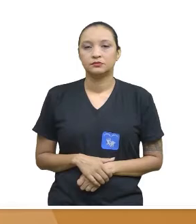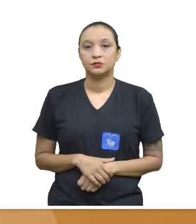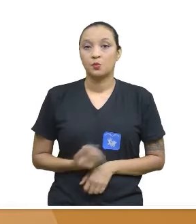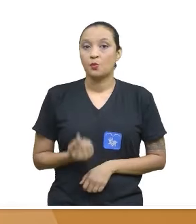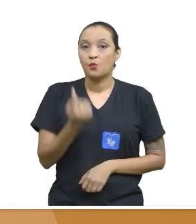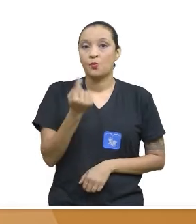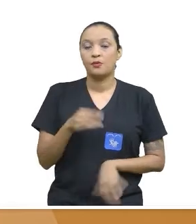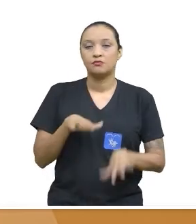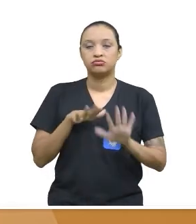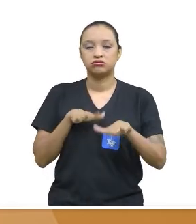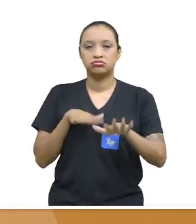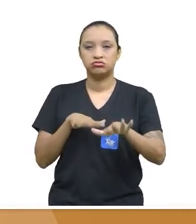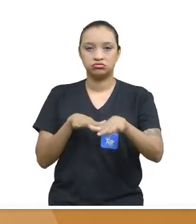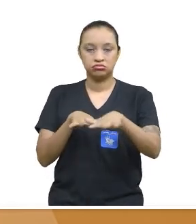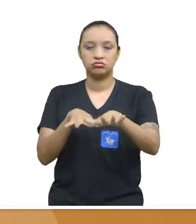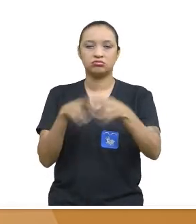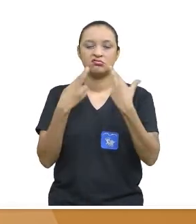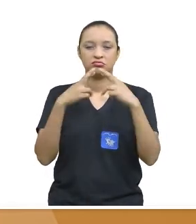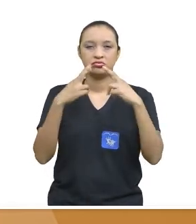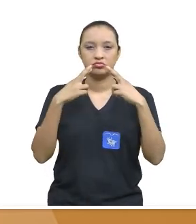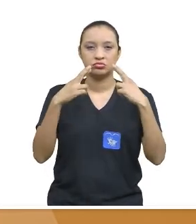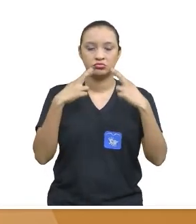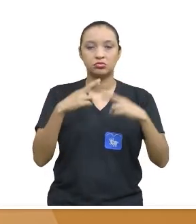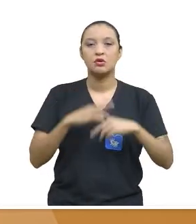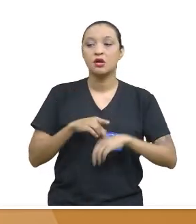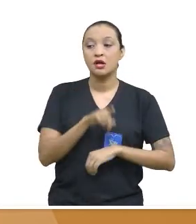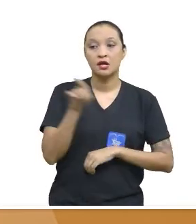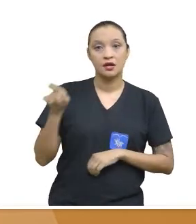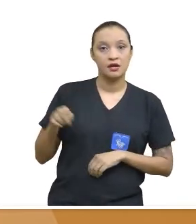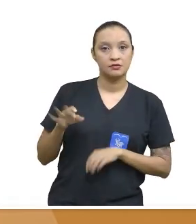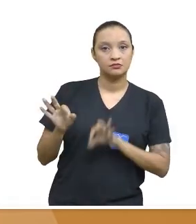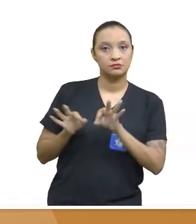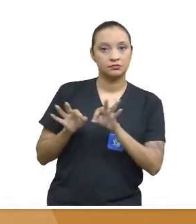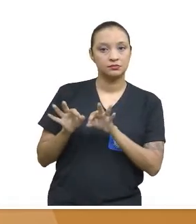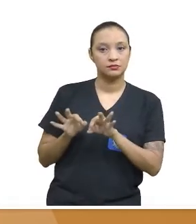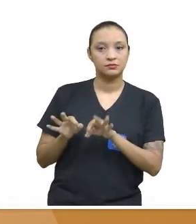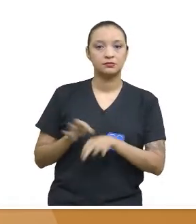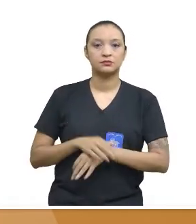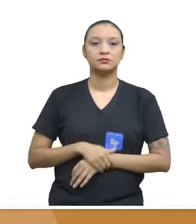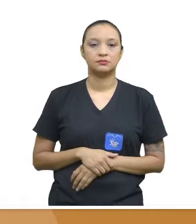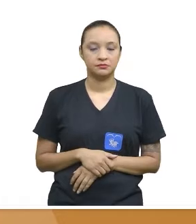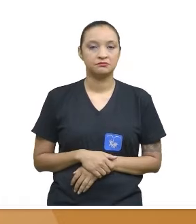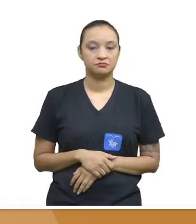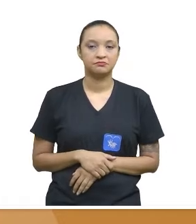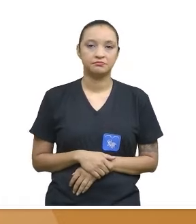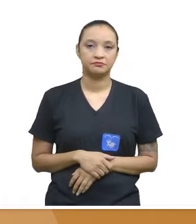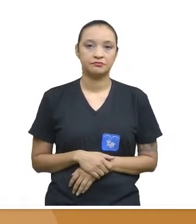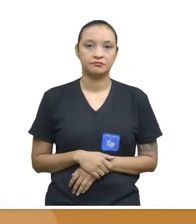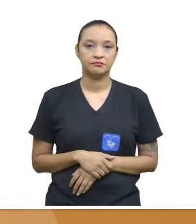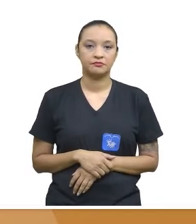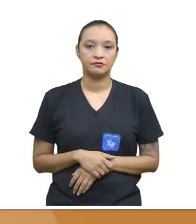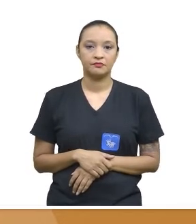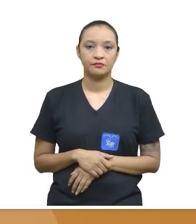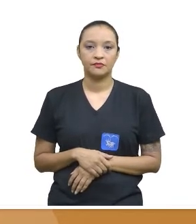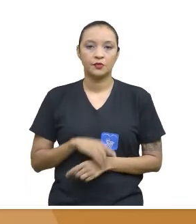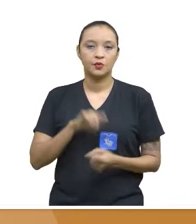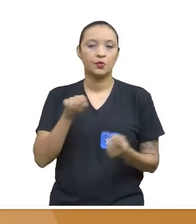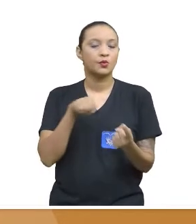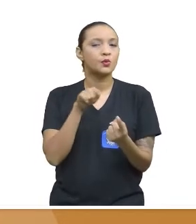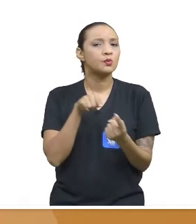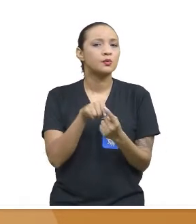rebeliões que foi formada, que foi feita em função